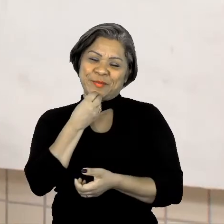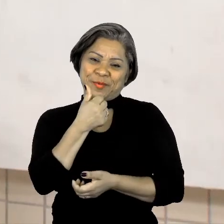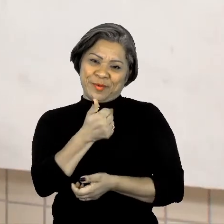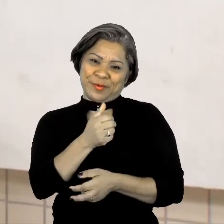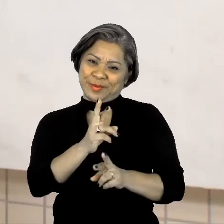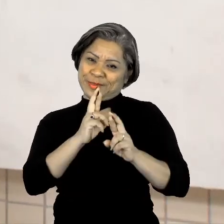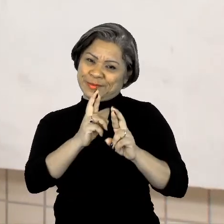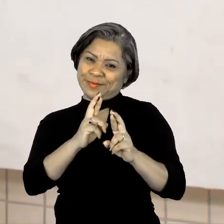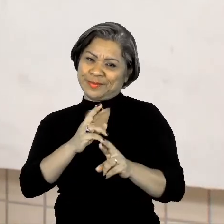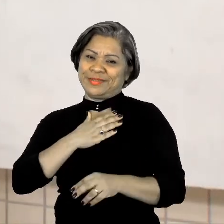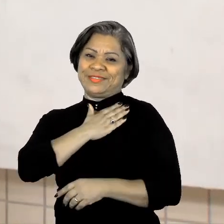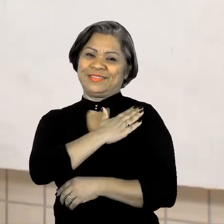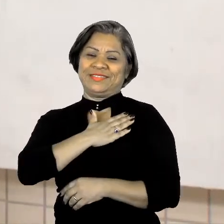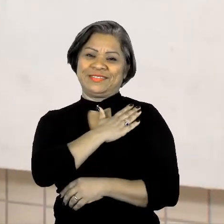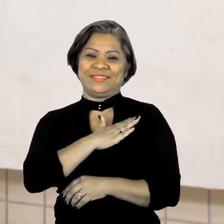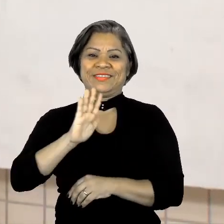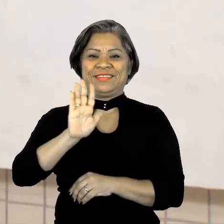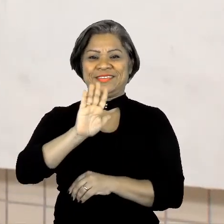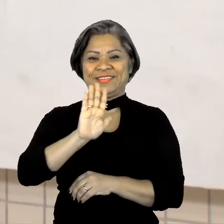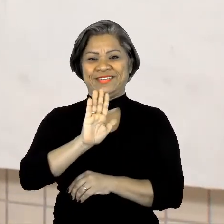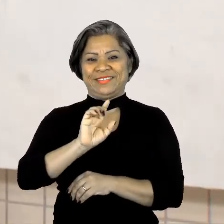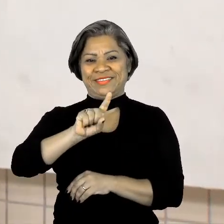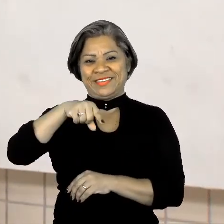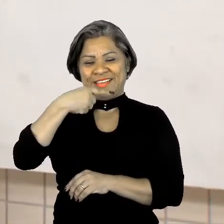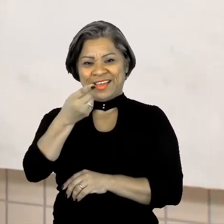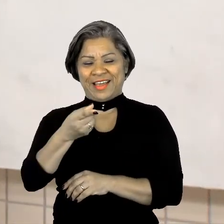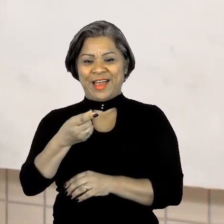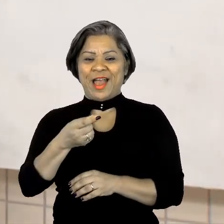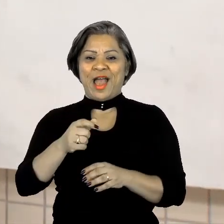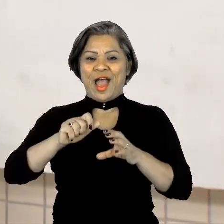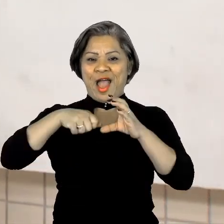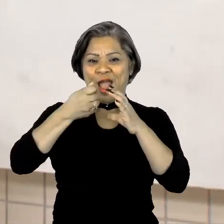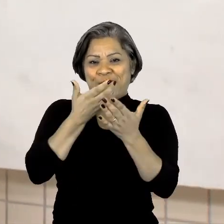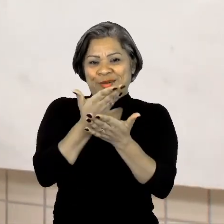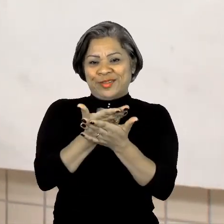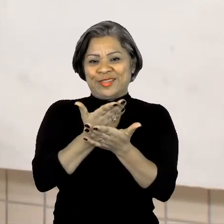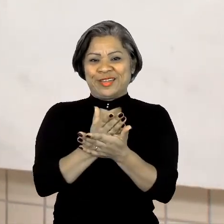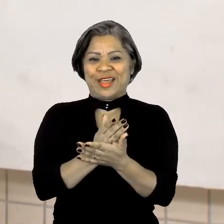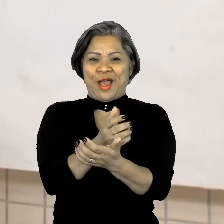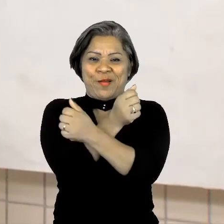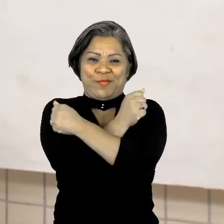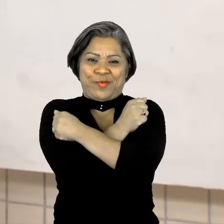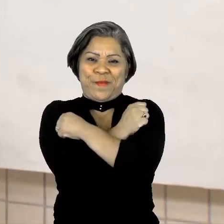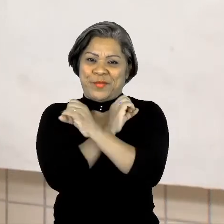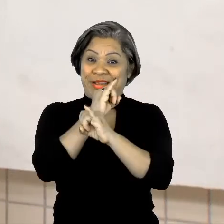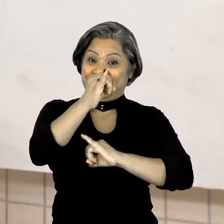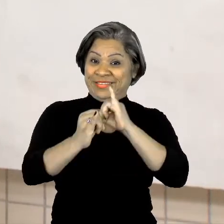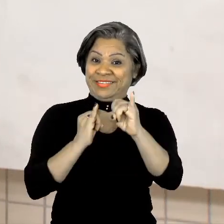gostado da aula e até a próxima teleaula de língua portuguesa. Abraço virtual a todos vocês.